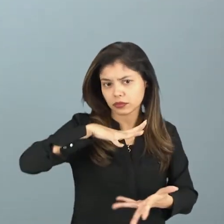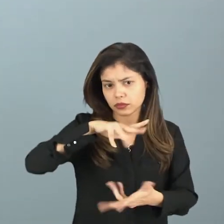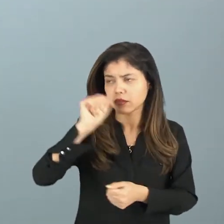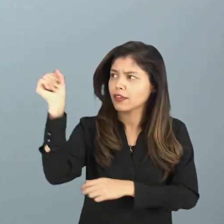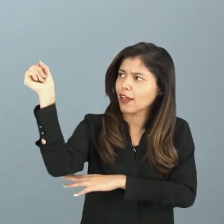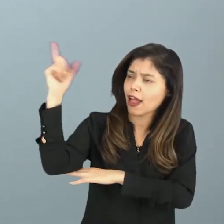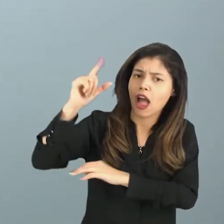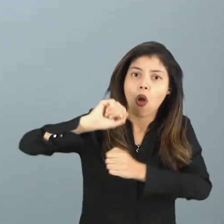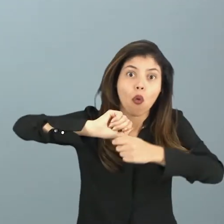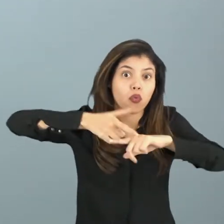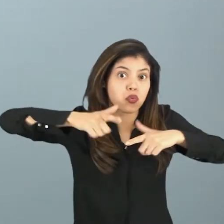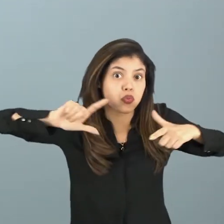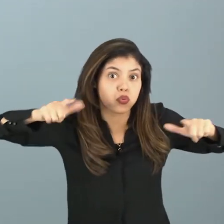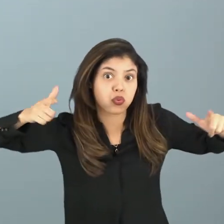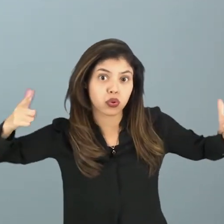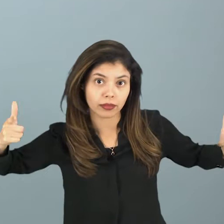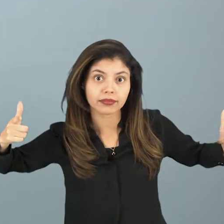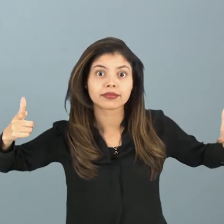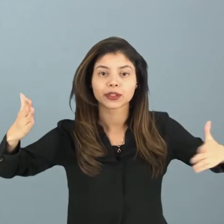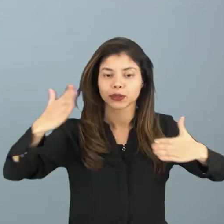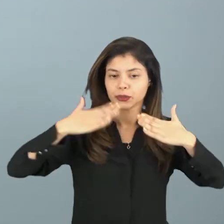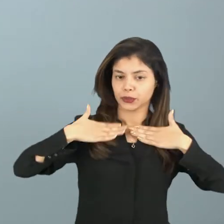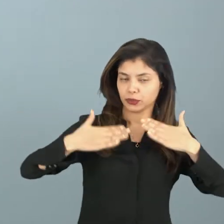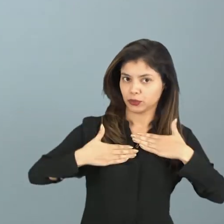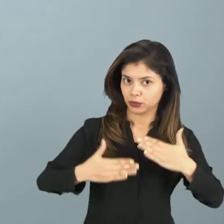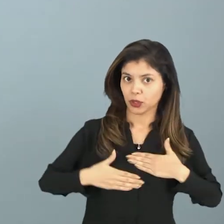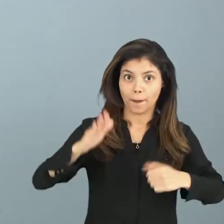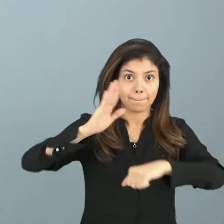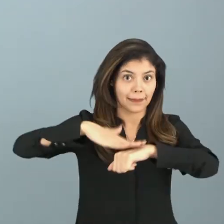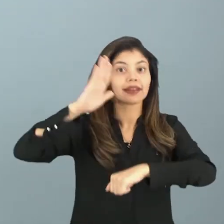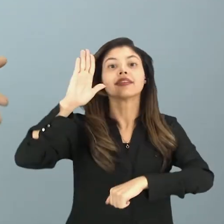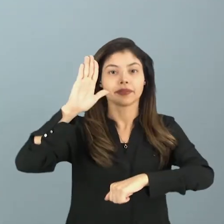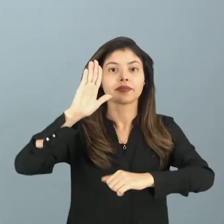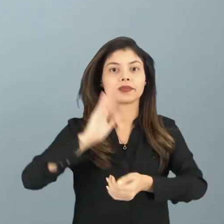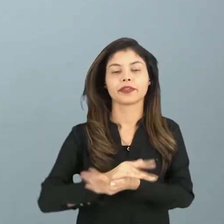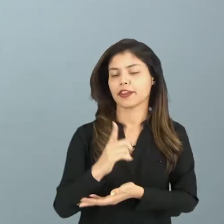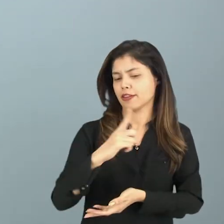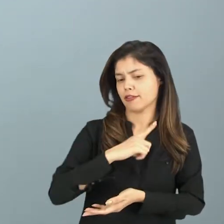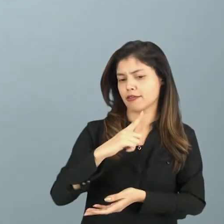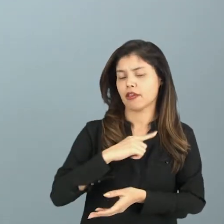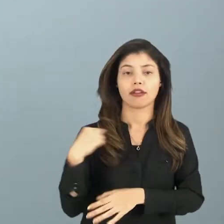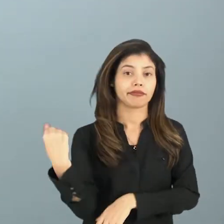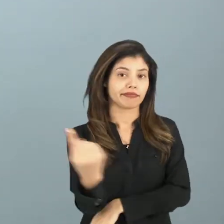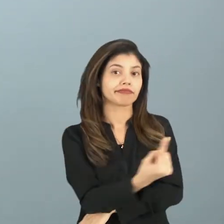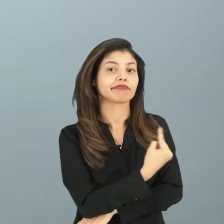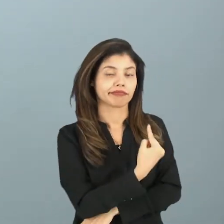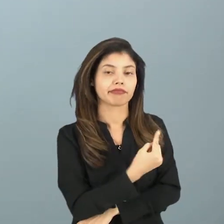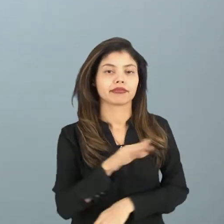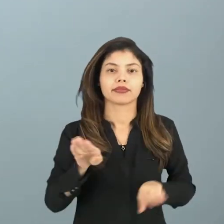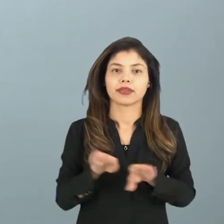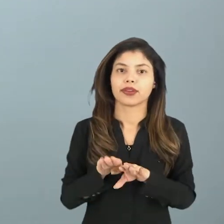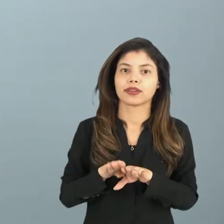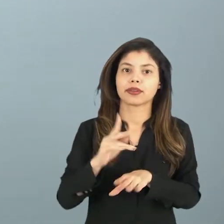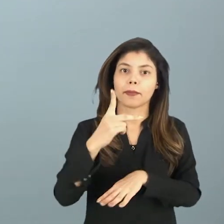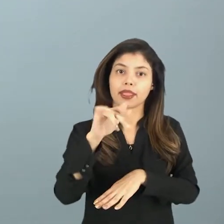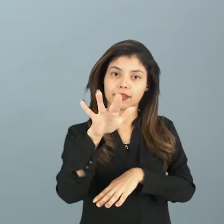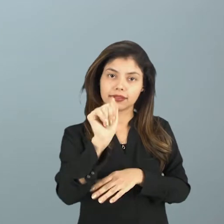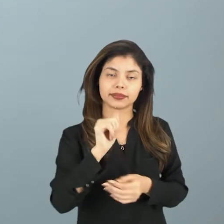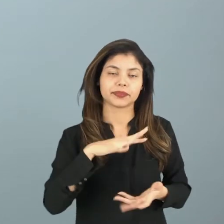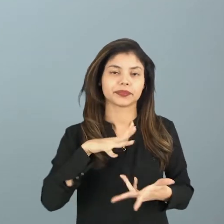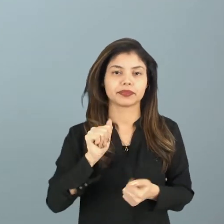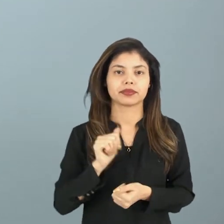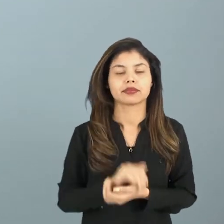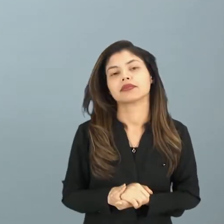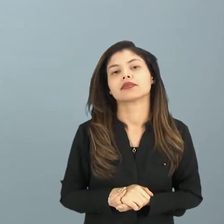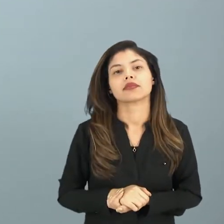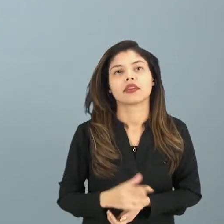o maior astro, né? É o maior corpo luminoso que existe no universo, no nosso planeta Terra. É